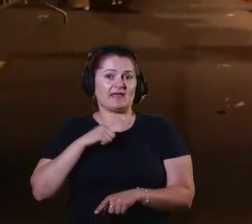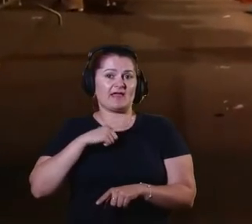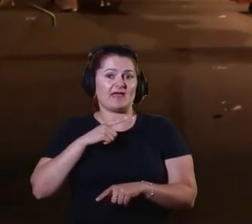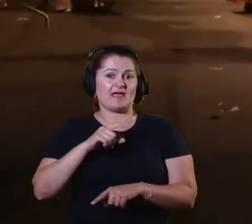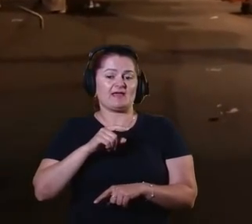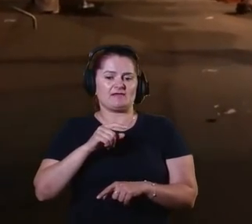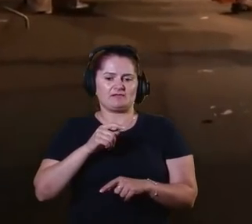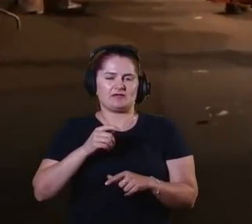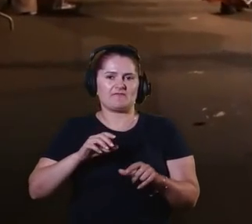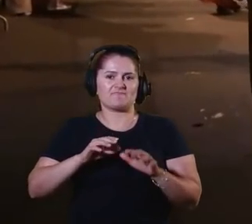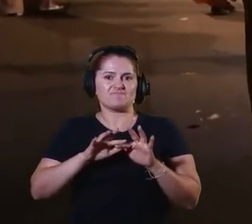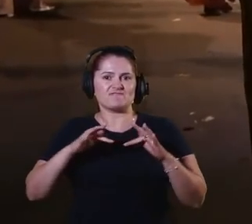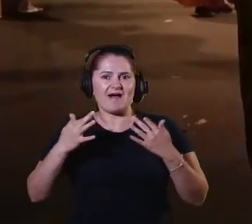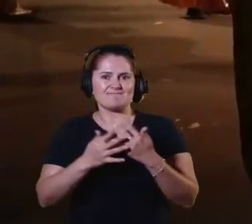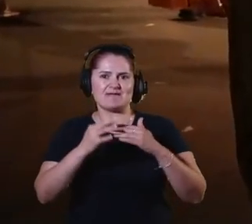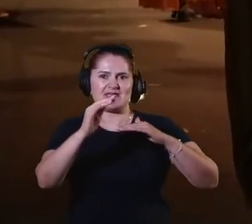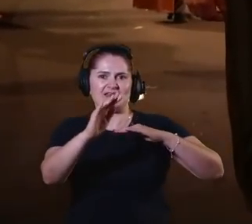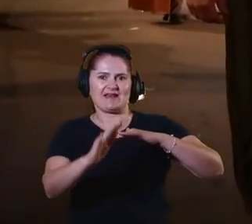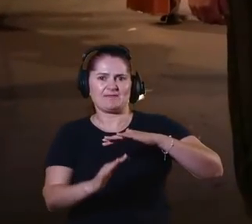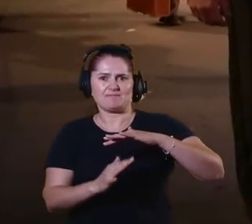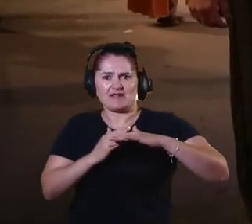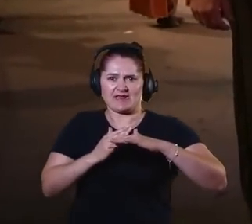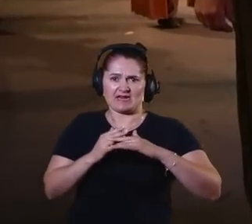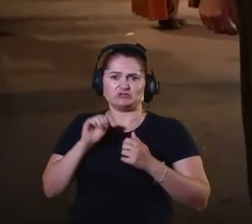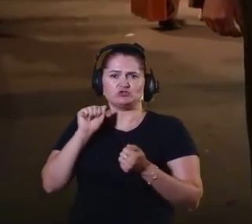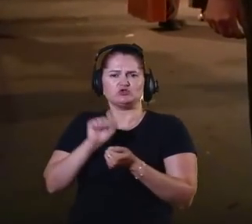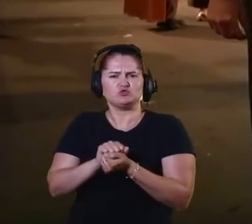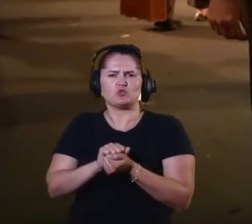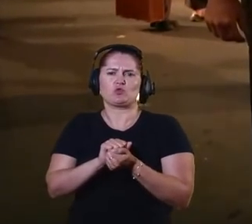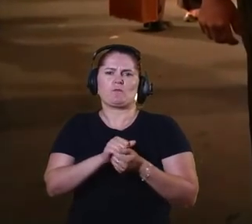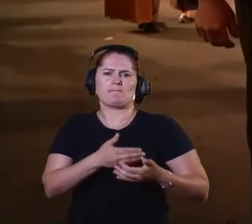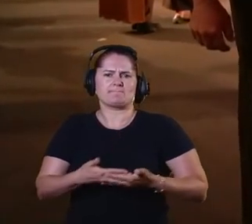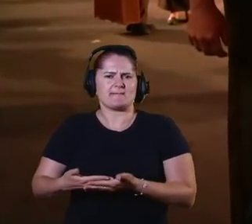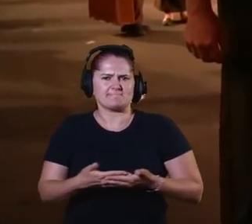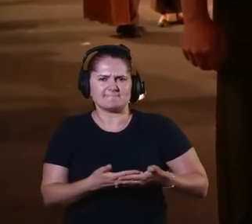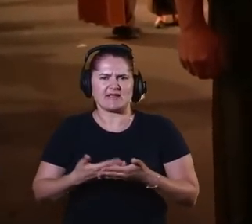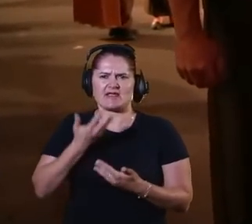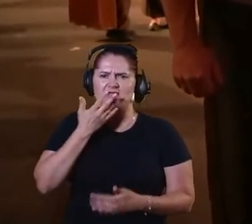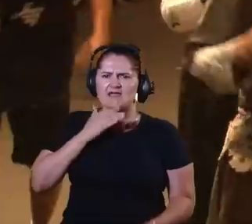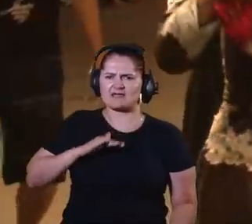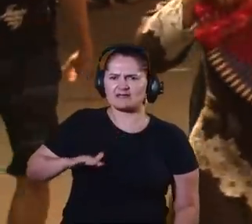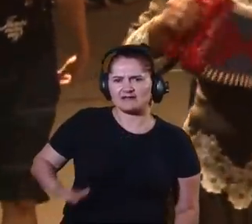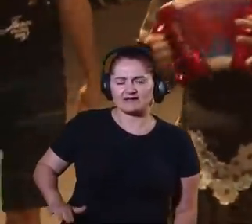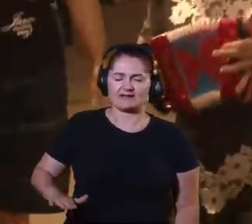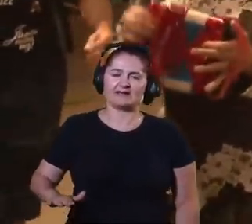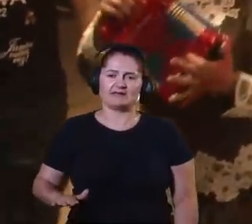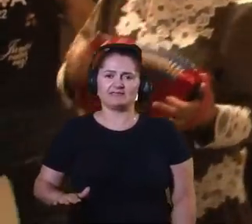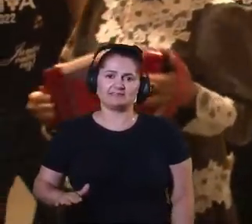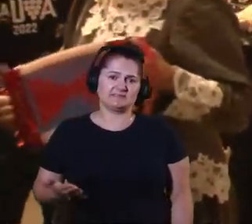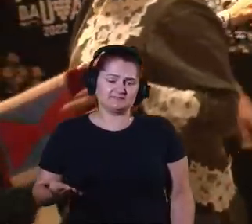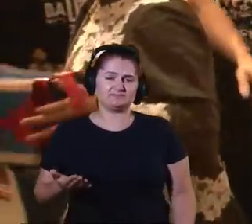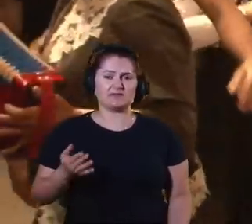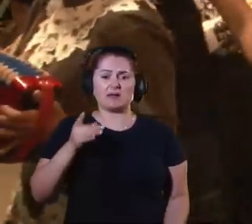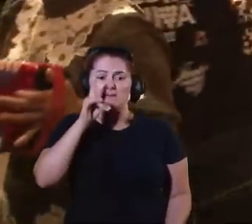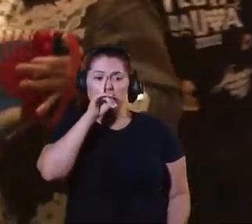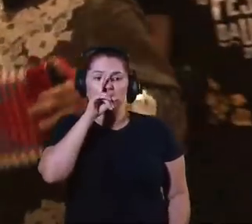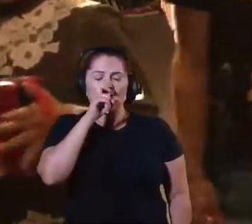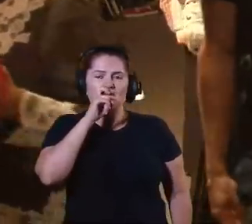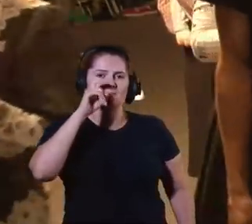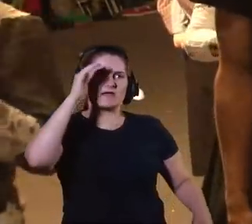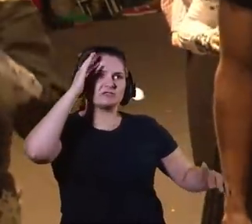com crianças, com pequeninos, que muito menos nem sonham, mas os pais com certeza sonham